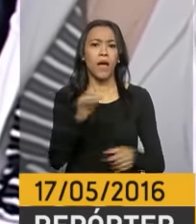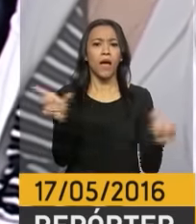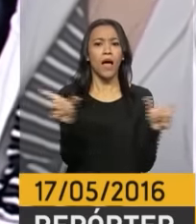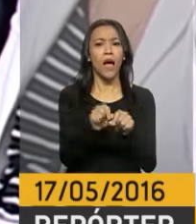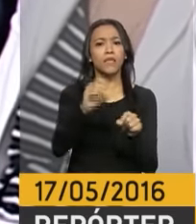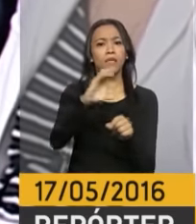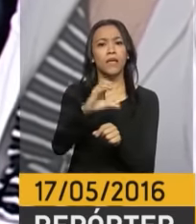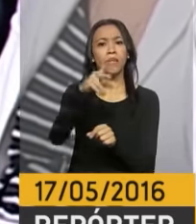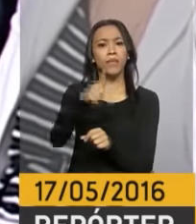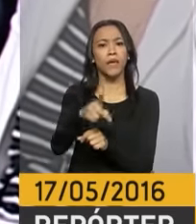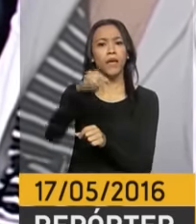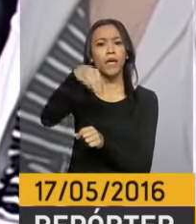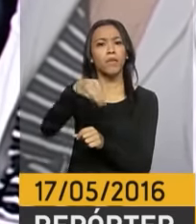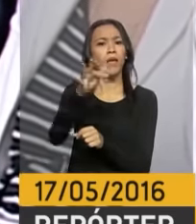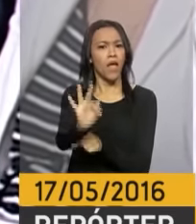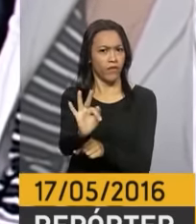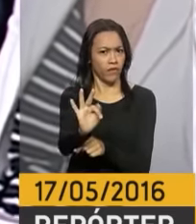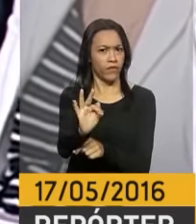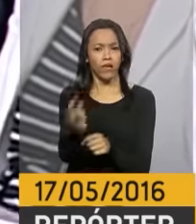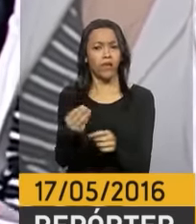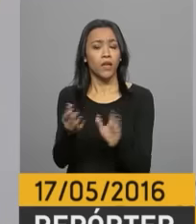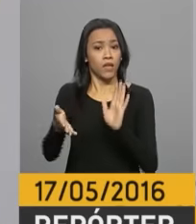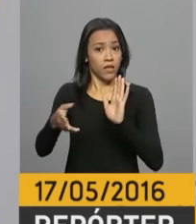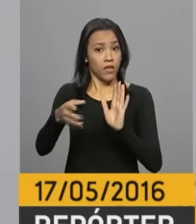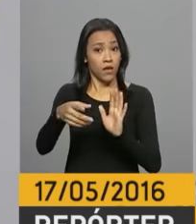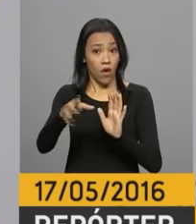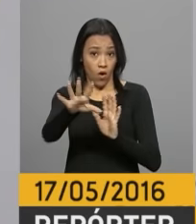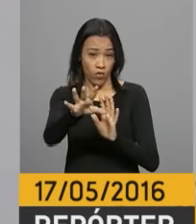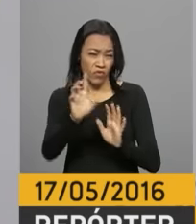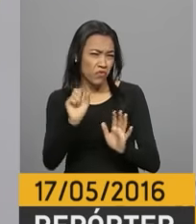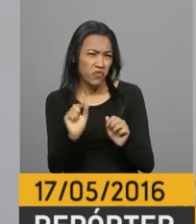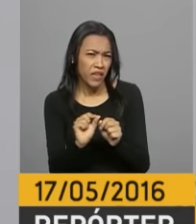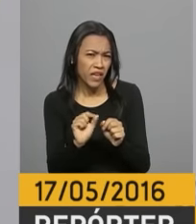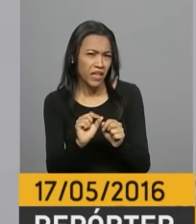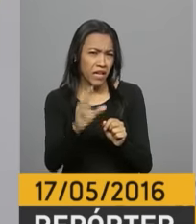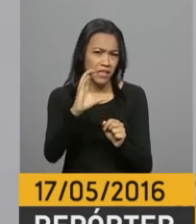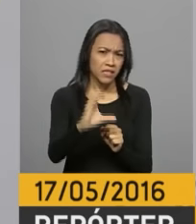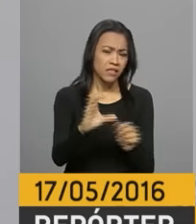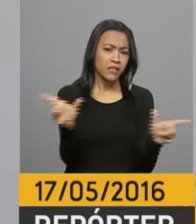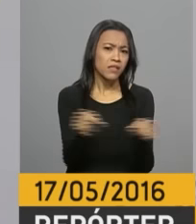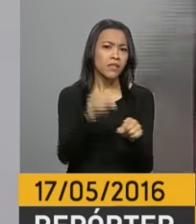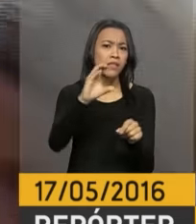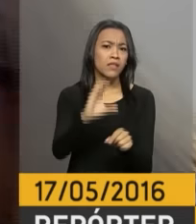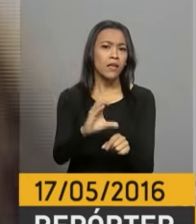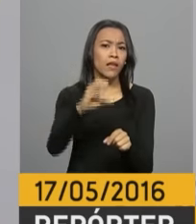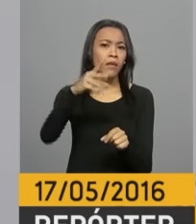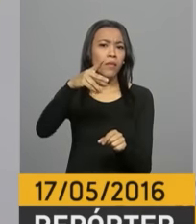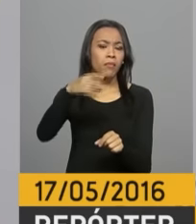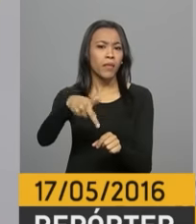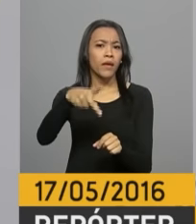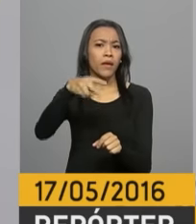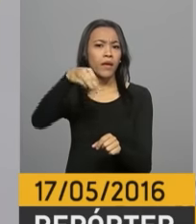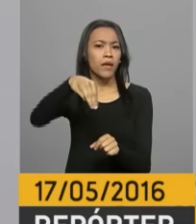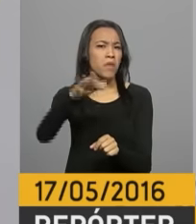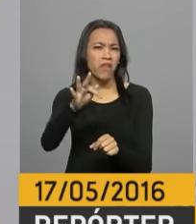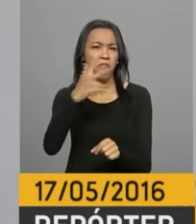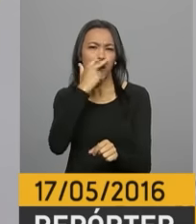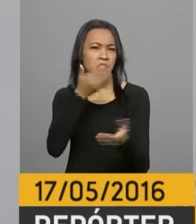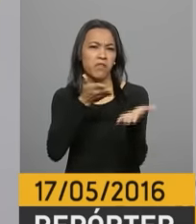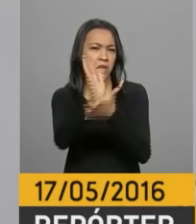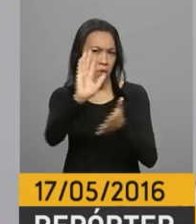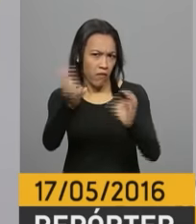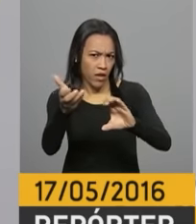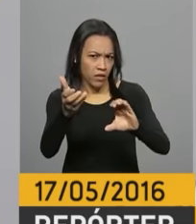CPMF provavelmente não será aprovada medida, no Congresso. O fato do quê? De que a CPMF provavelmente não será aprovada no Congresso. Não